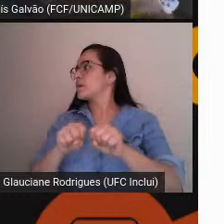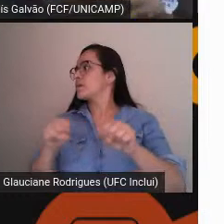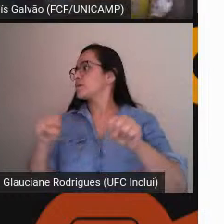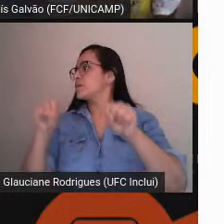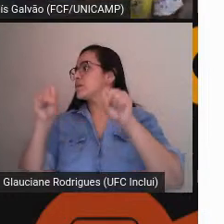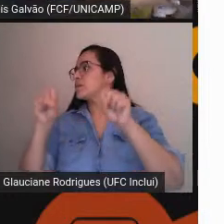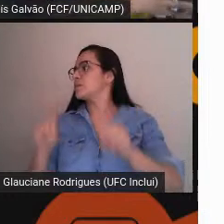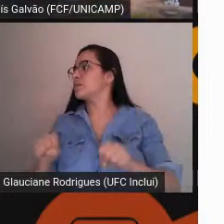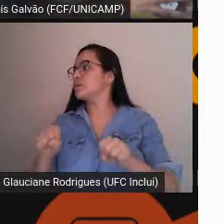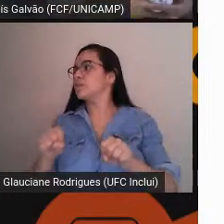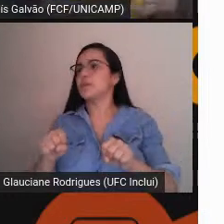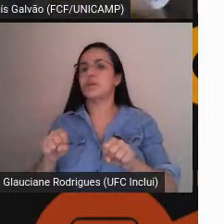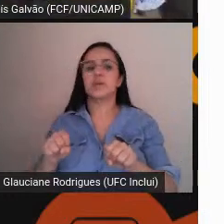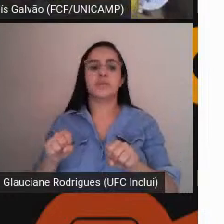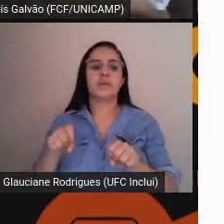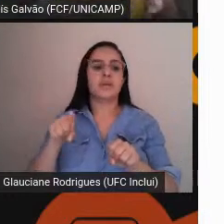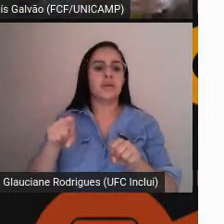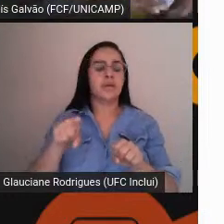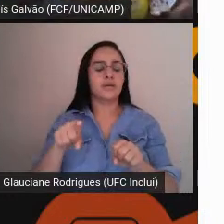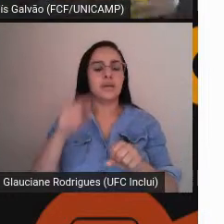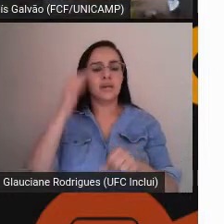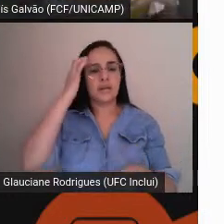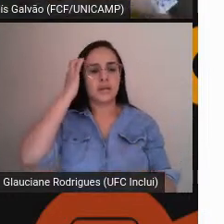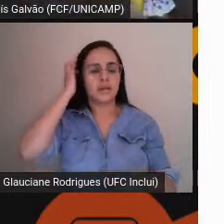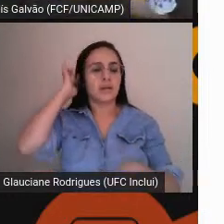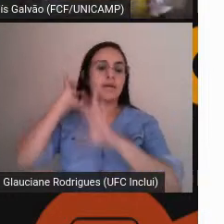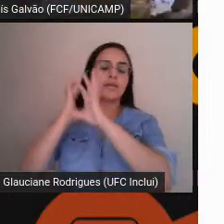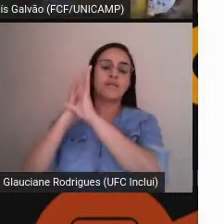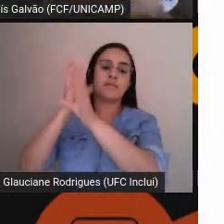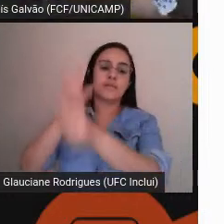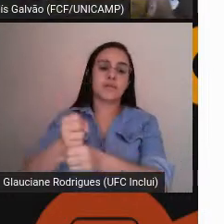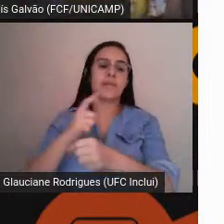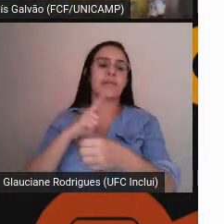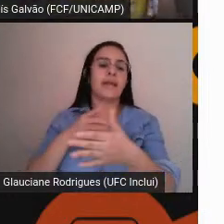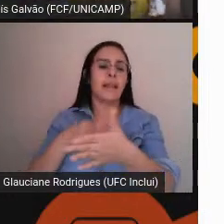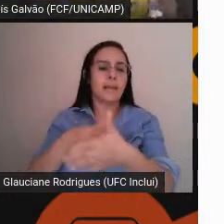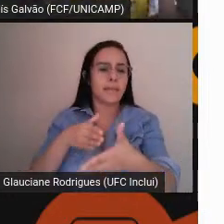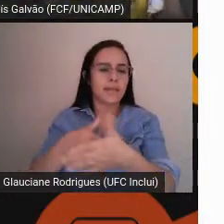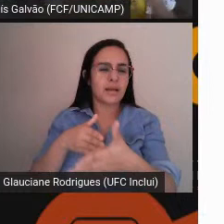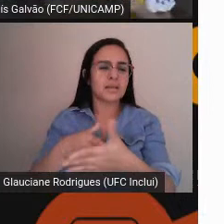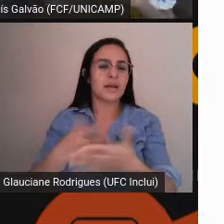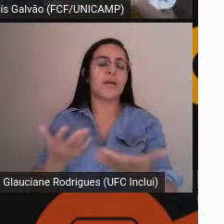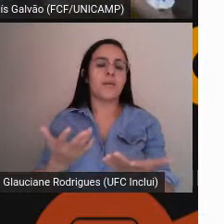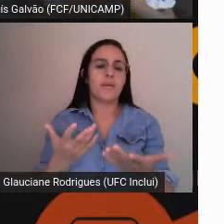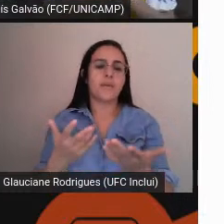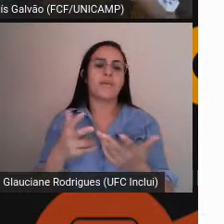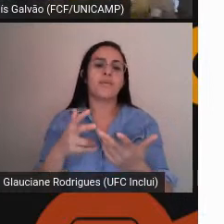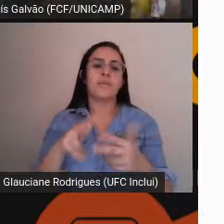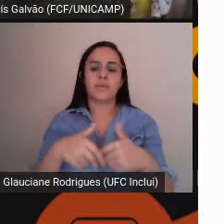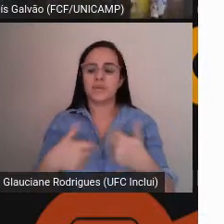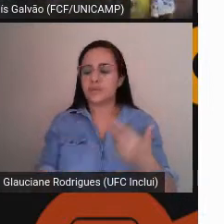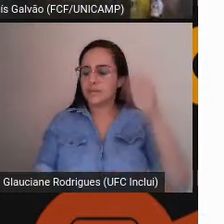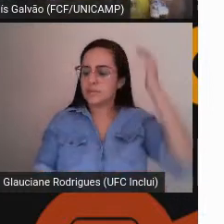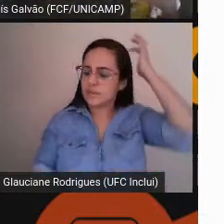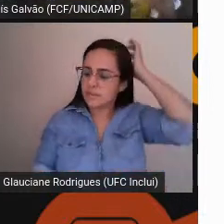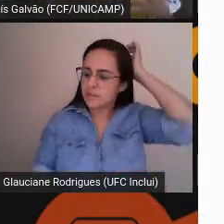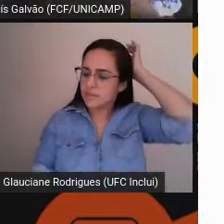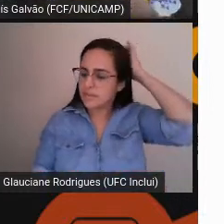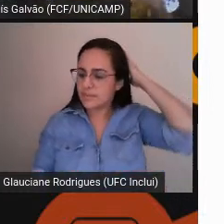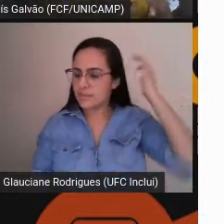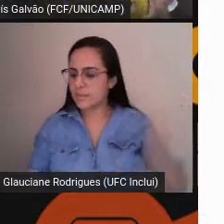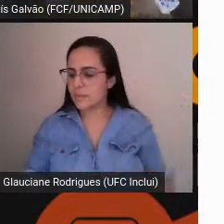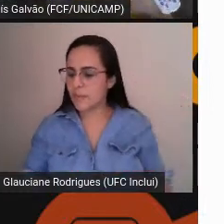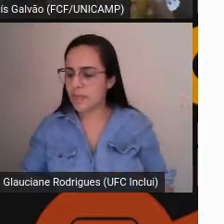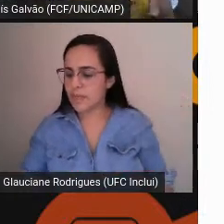a revisão sistemática ela também vai ter as suas limitações, suas nuances, e é também, como vocês vão ver ao longo da minha fala,